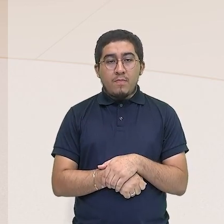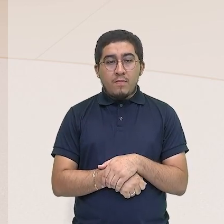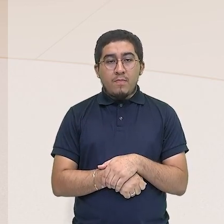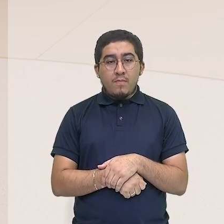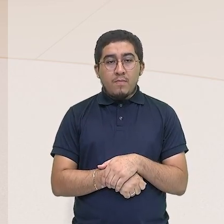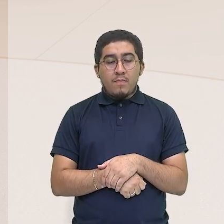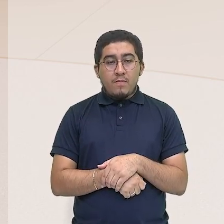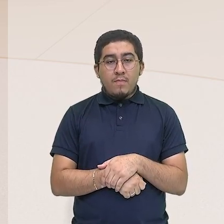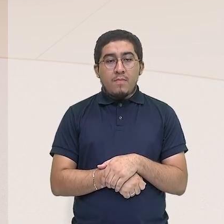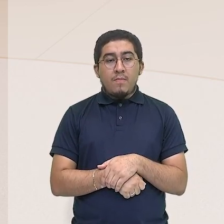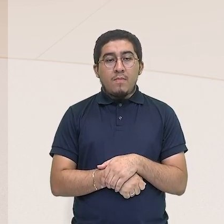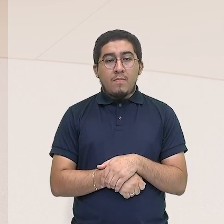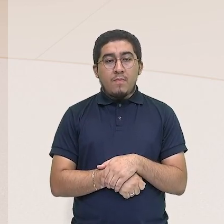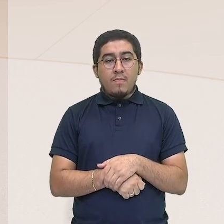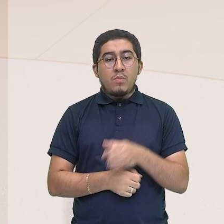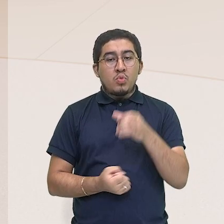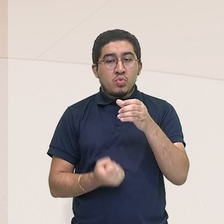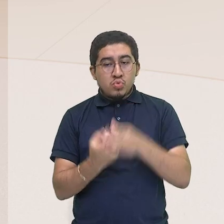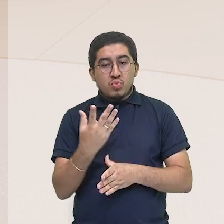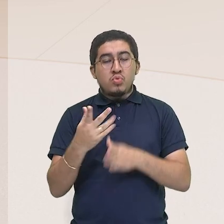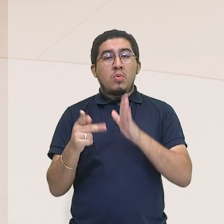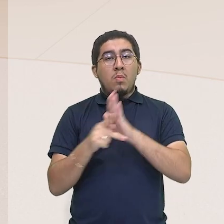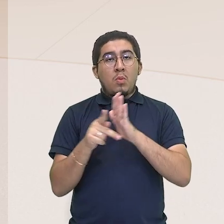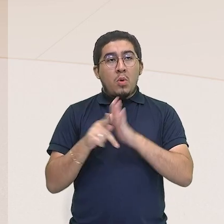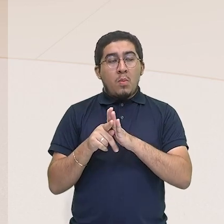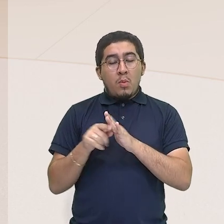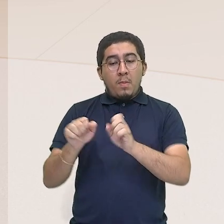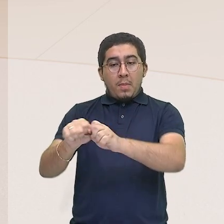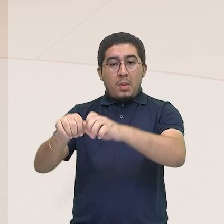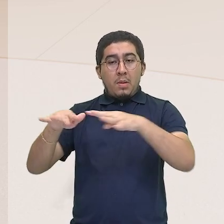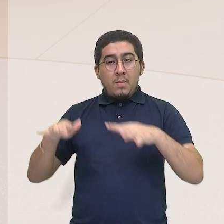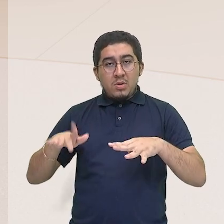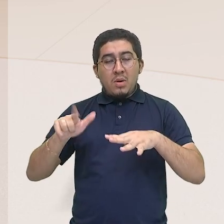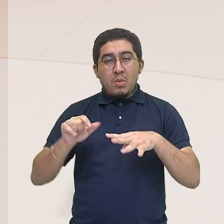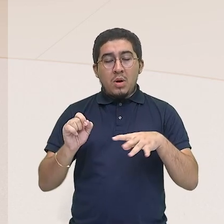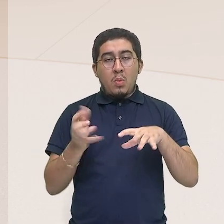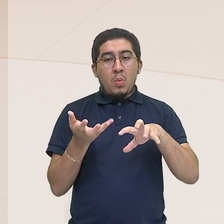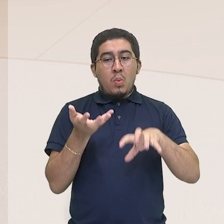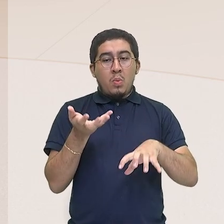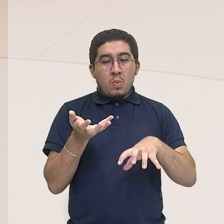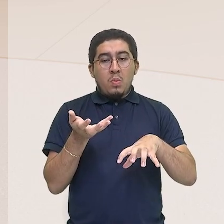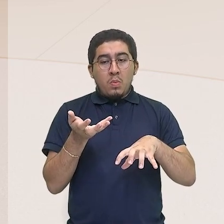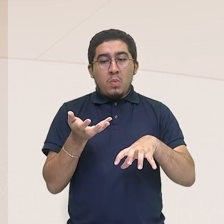que vai formar o parlamento, o Congresso